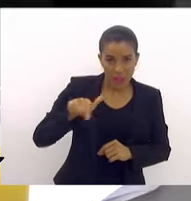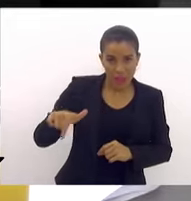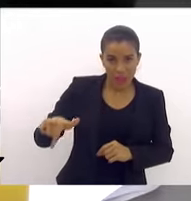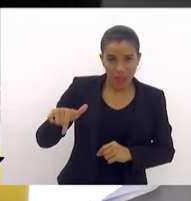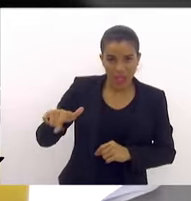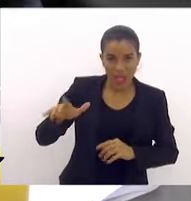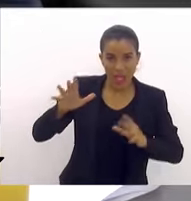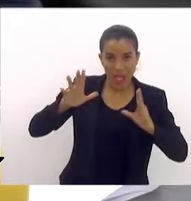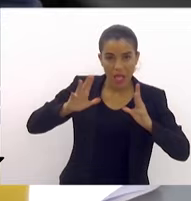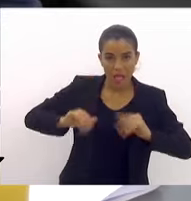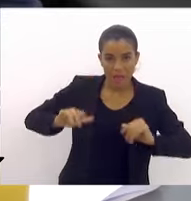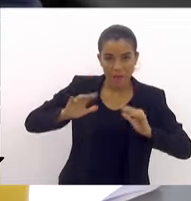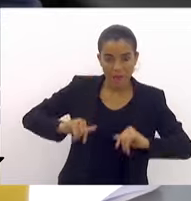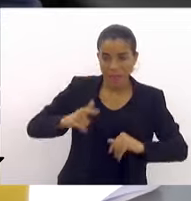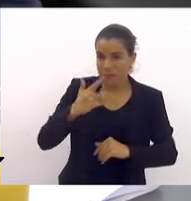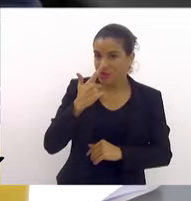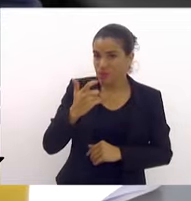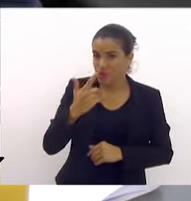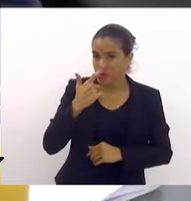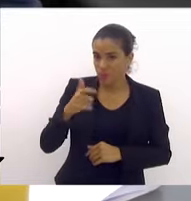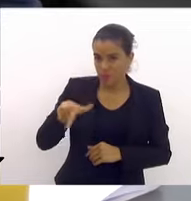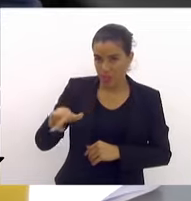porta da minha casa? Não.